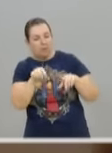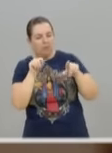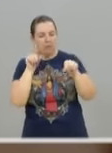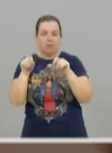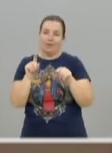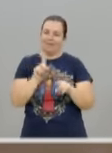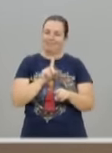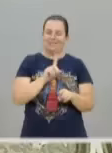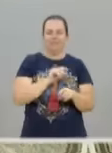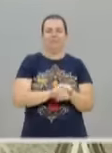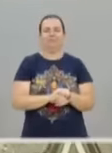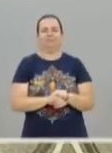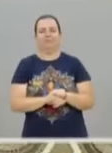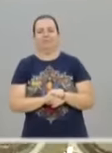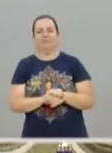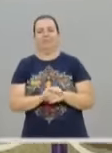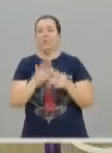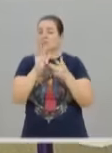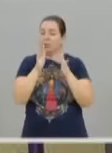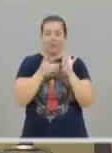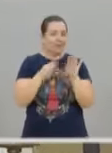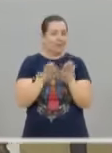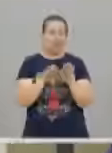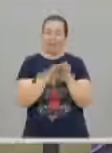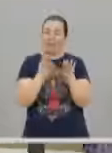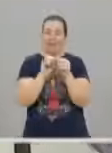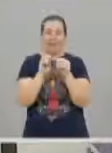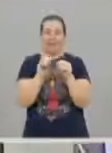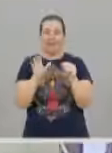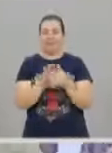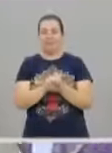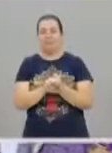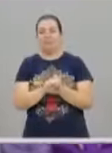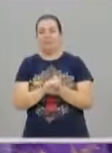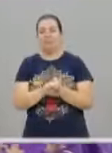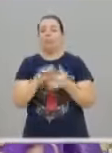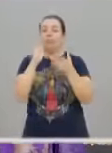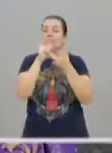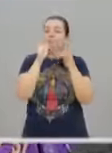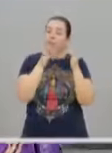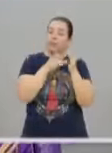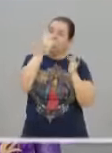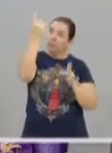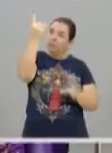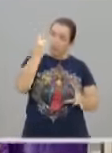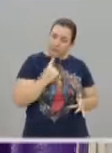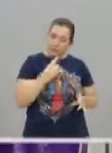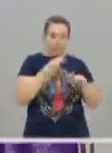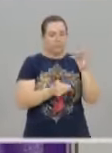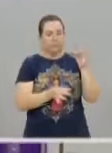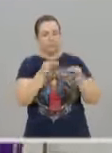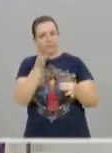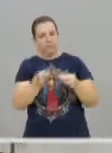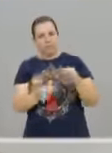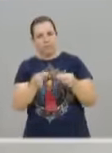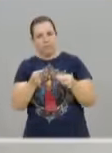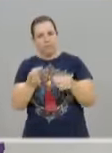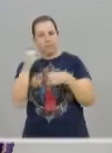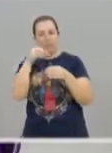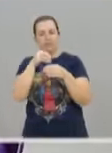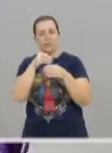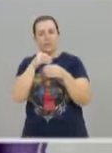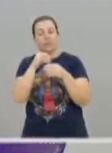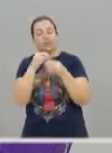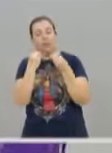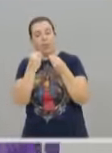não nem o filho diz que o filho veio para julgar mas dentro do contexto que Jesus